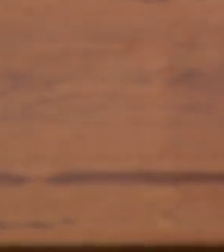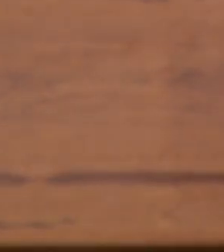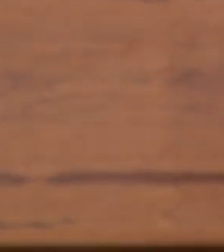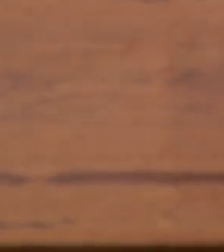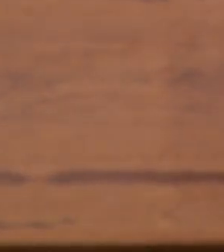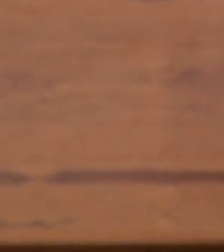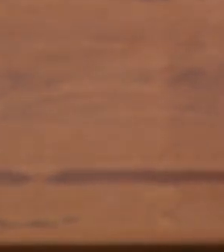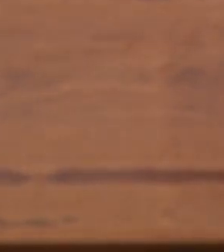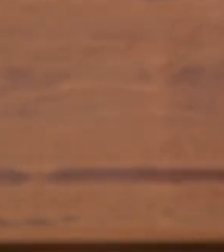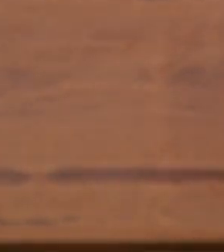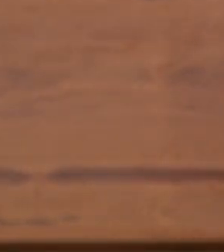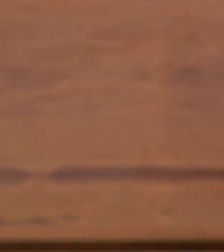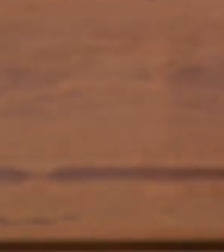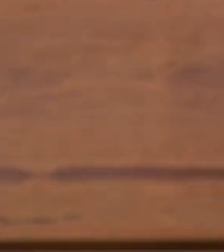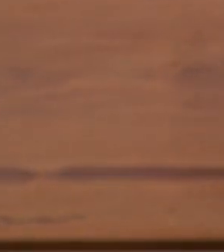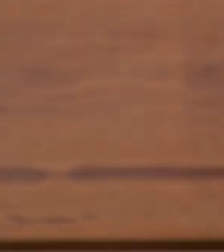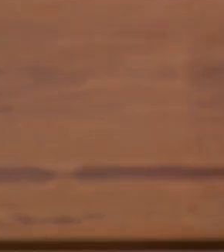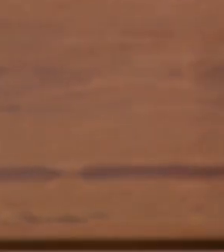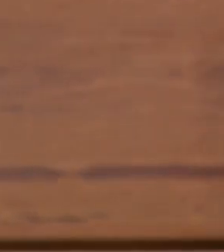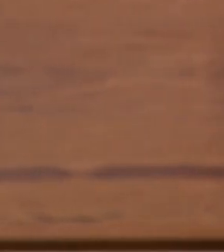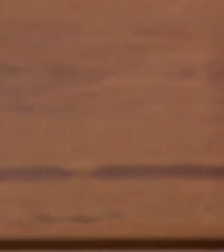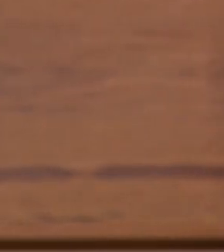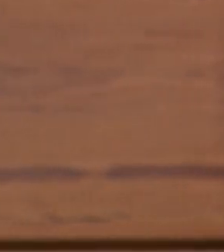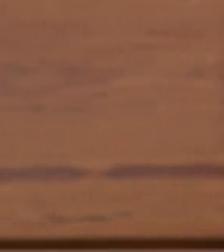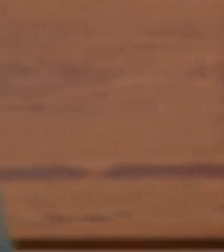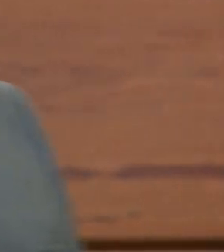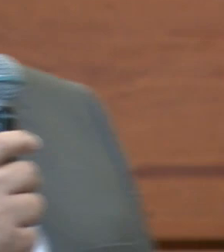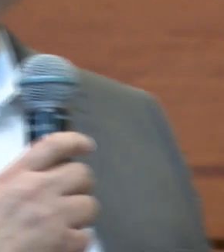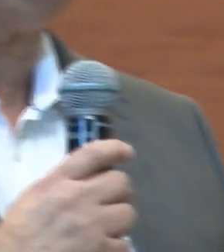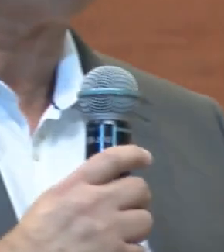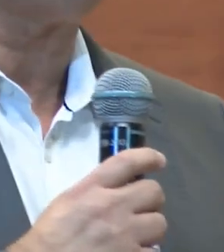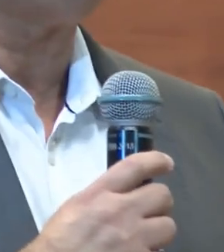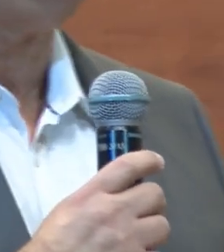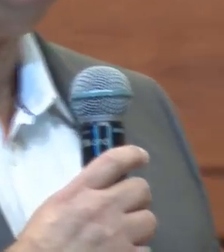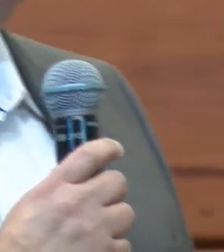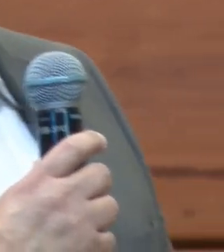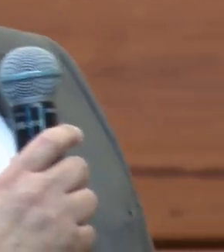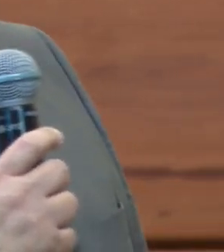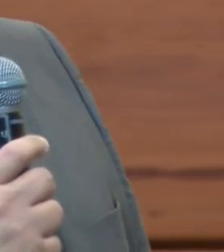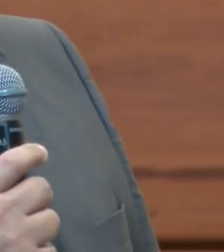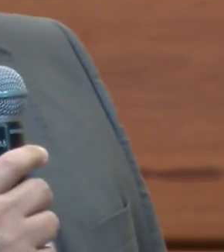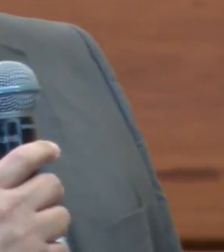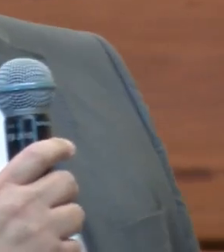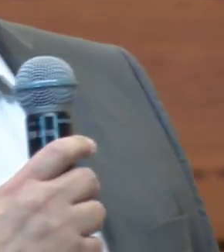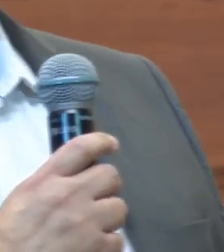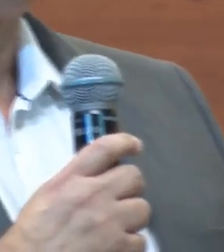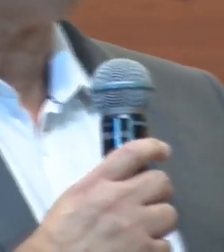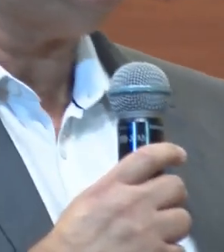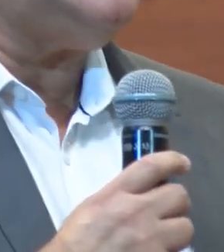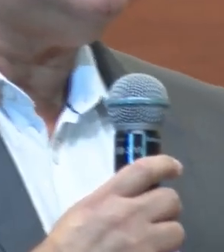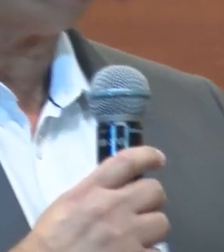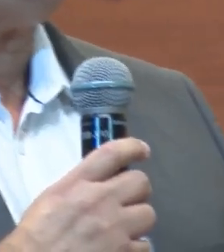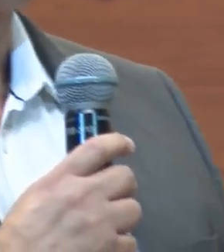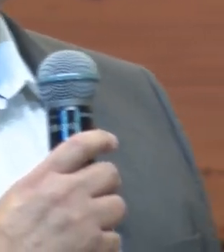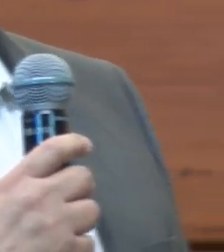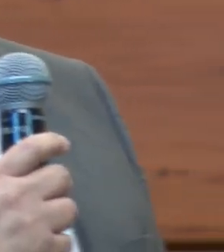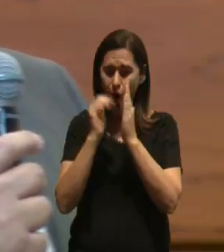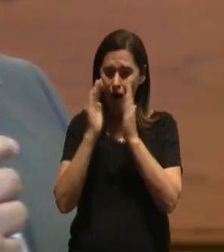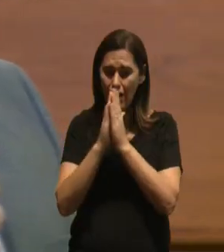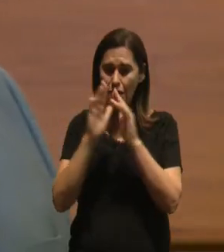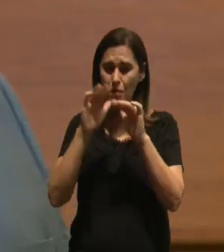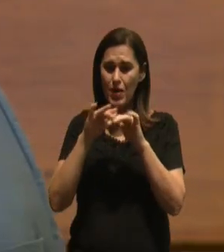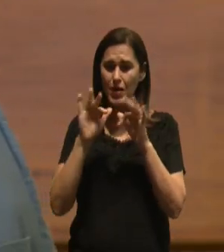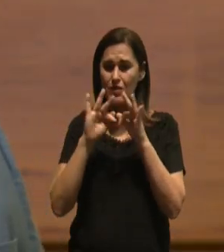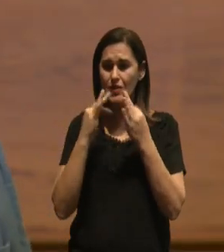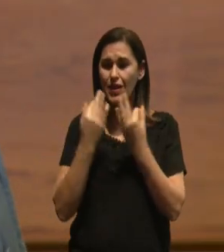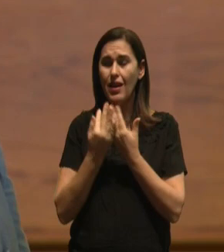Deus pelas nossas vidas, neste mês muito especial que é o mês da família. Nós estamos orando pelas